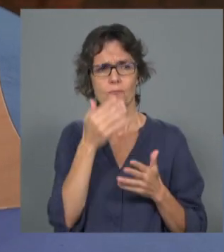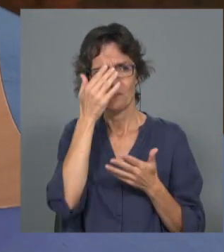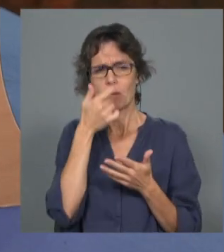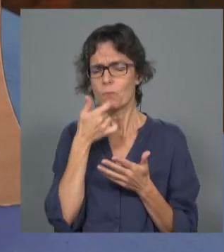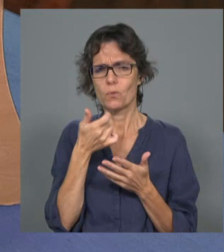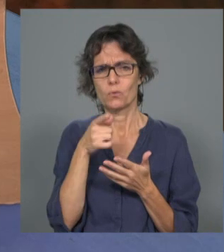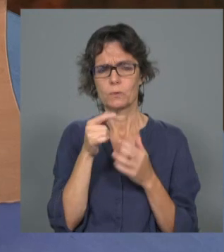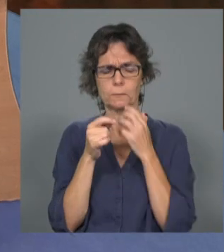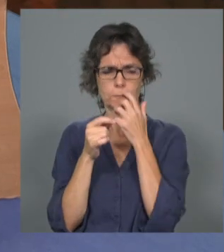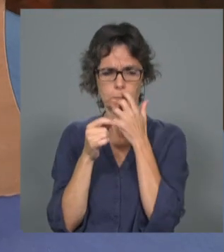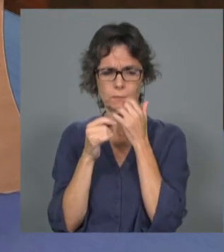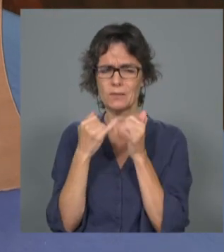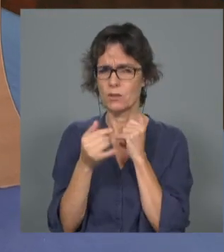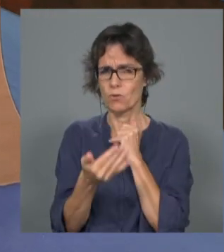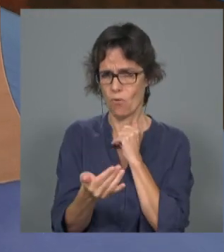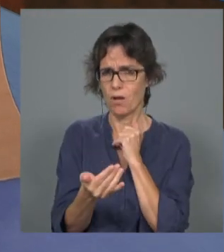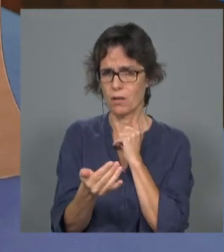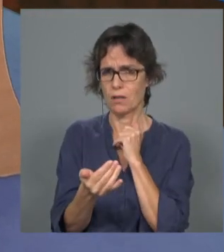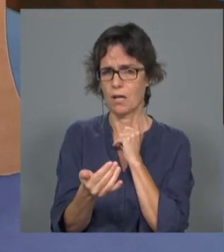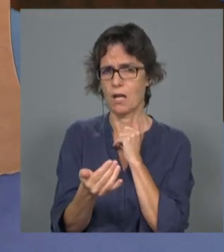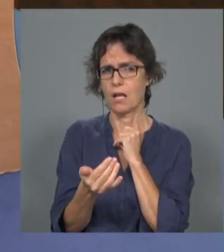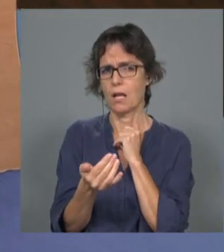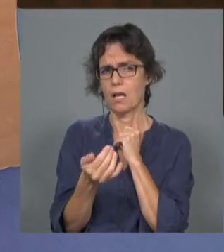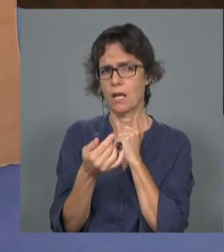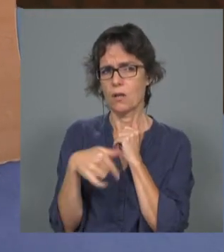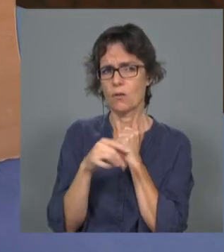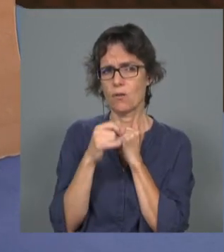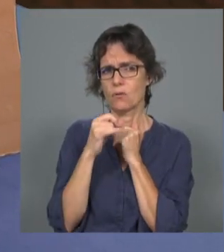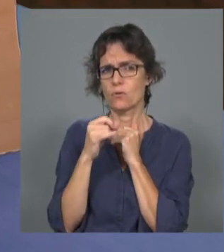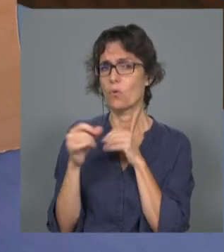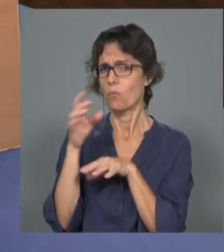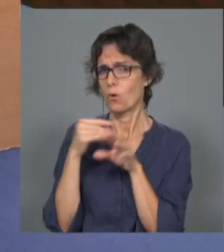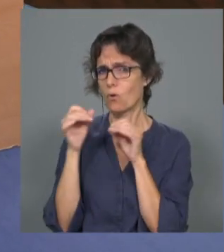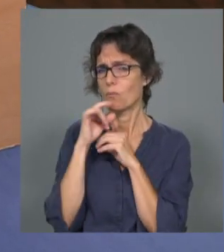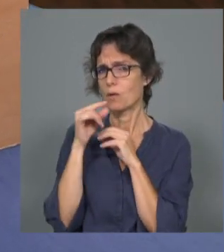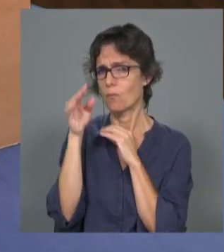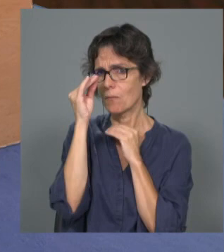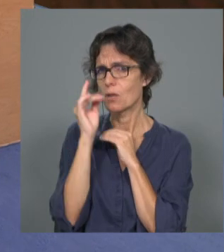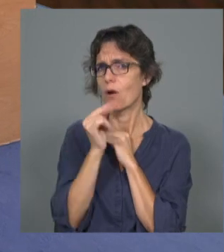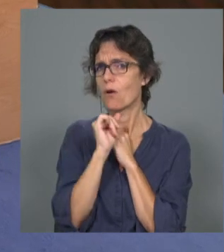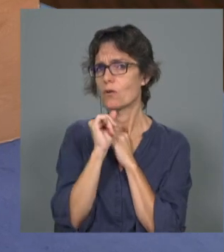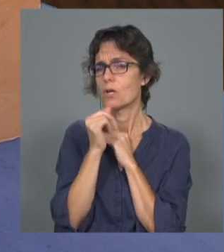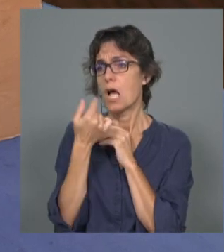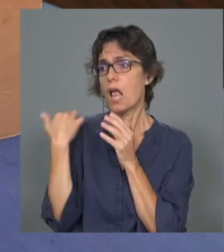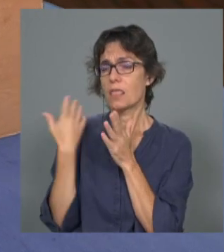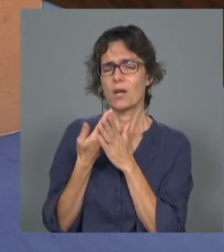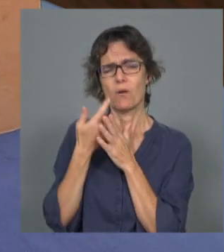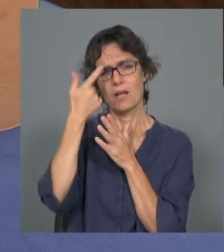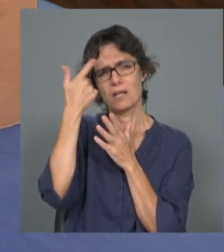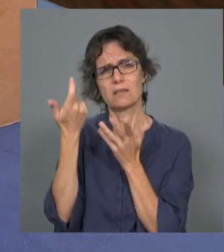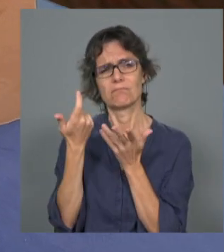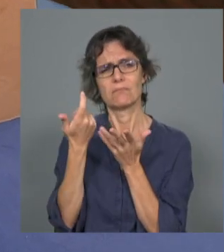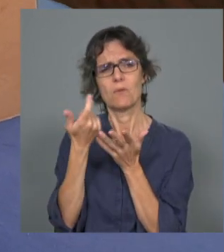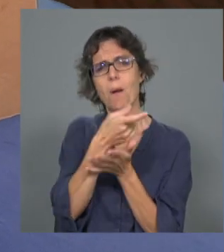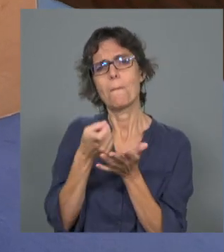mas há em tudo isto também alguma dimensão pedagógica para uma Europa que tinha como dado adquirido que a paz era uma conquista que nunca iria acabar